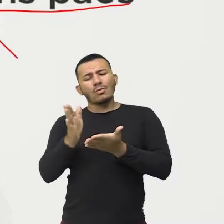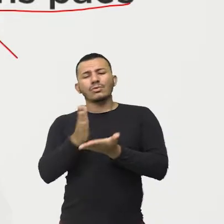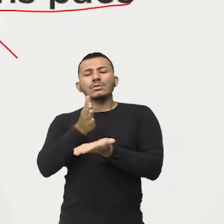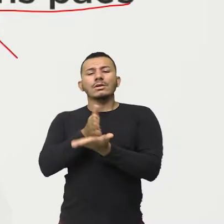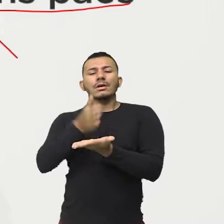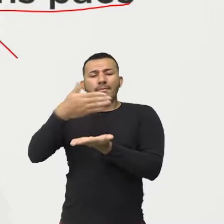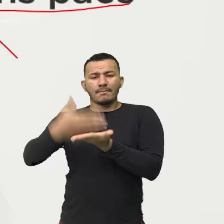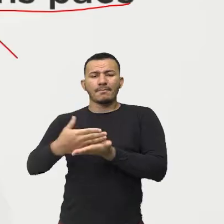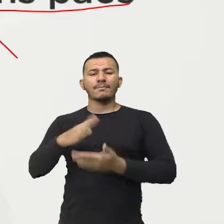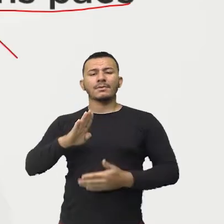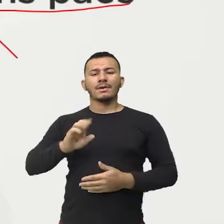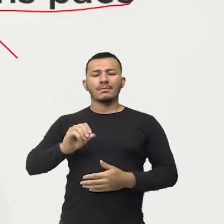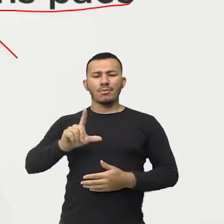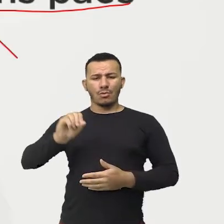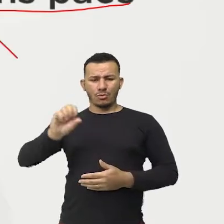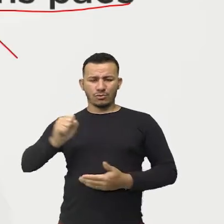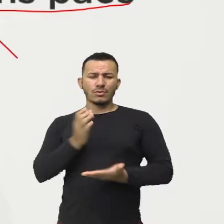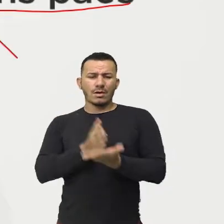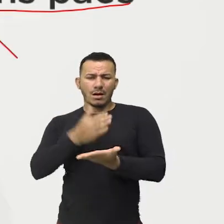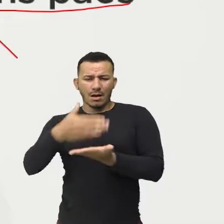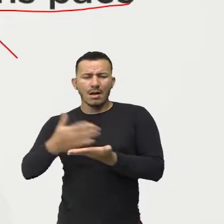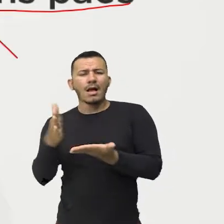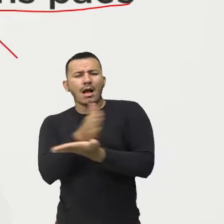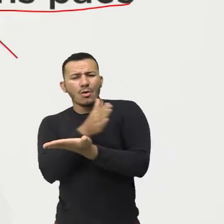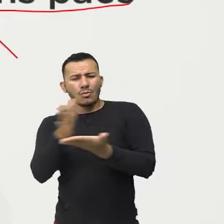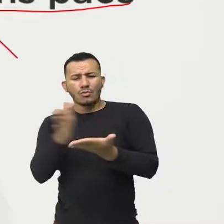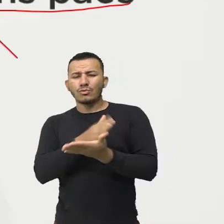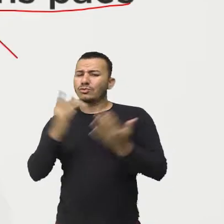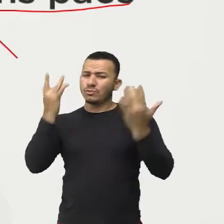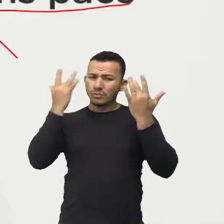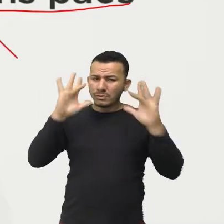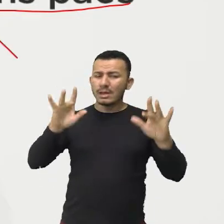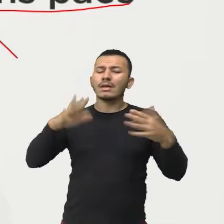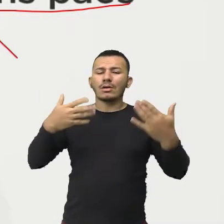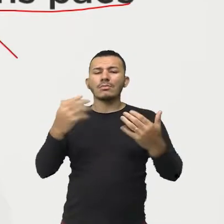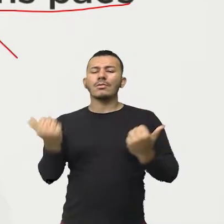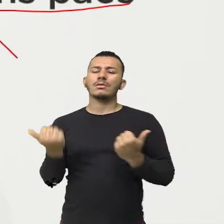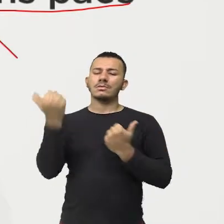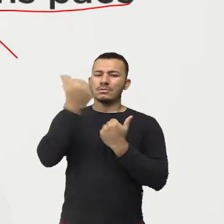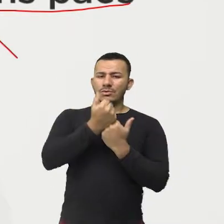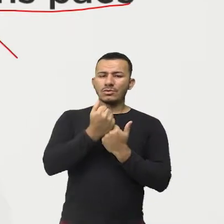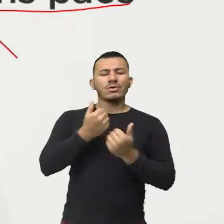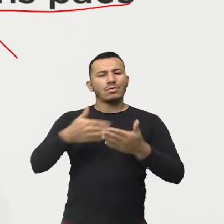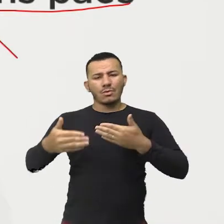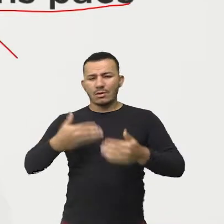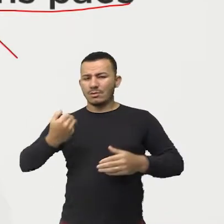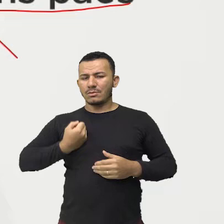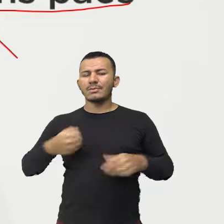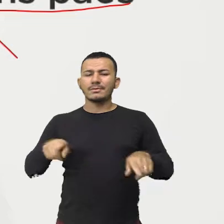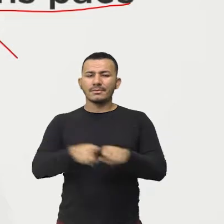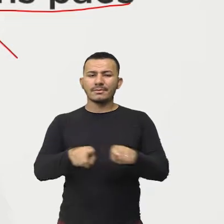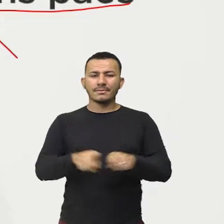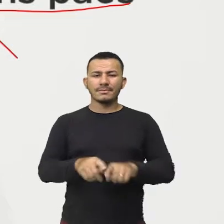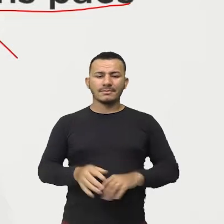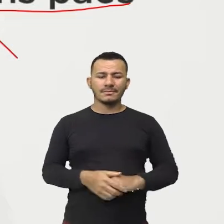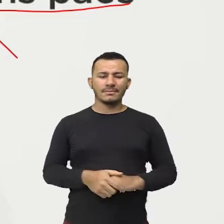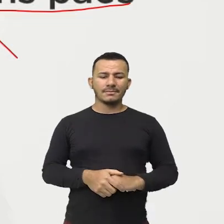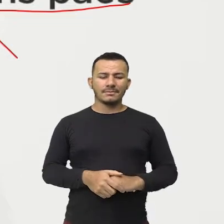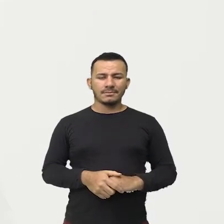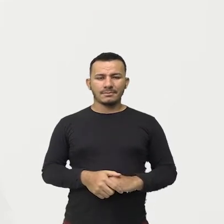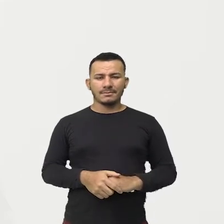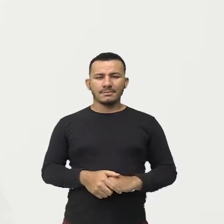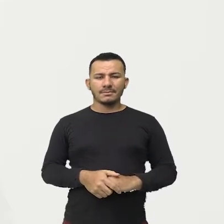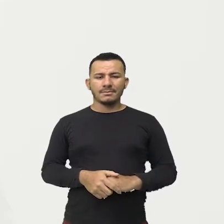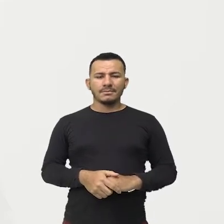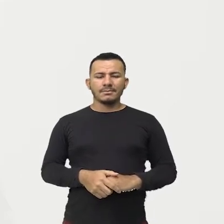bolos. De novo, alguns, não sei quantos, vai ser uma variável que a gente vai usar para substituir aí esse